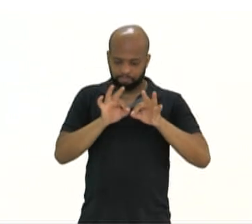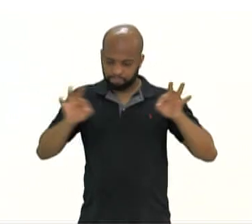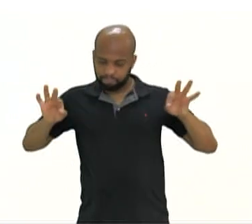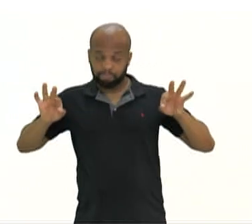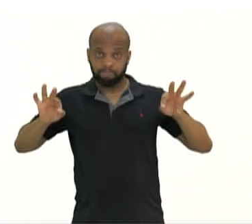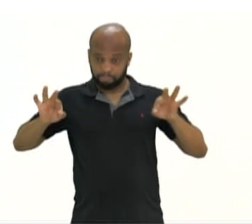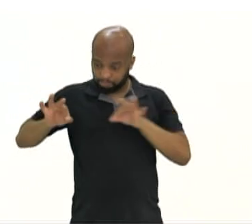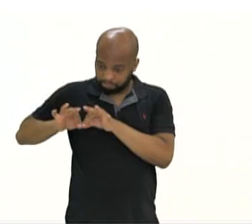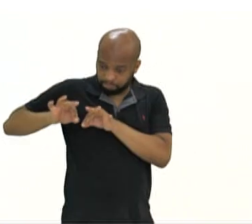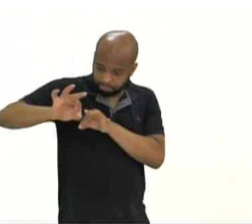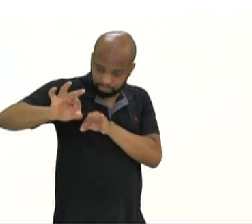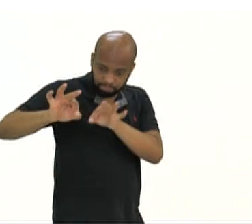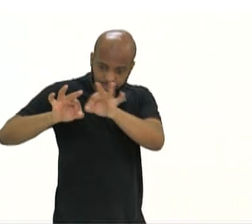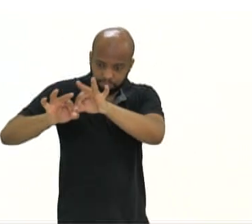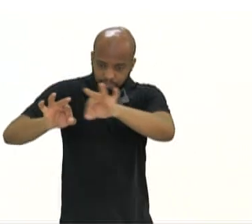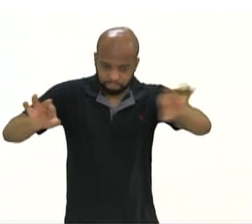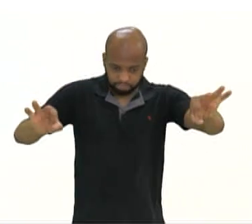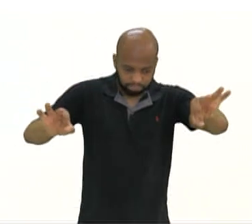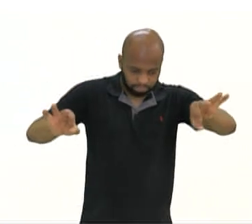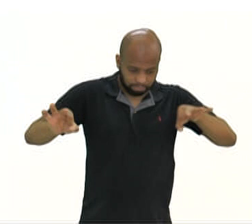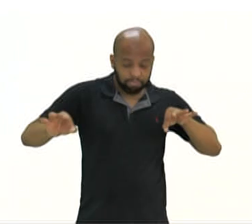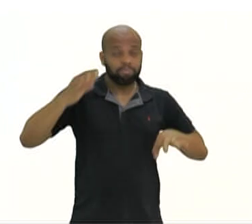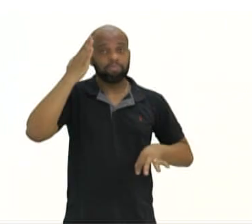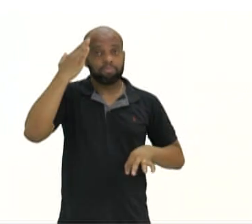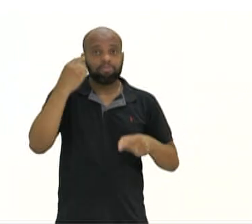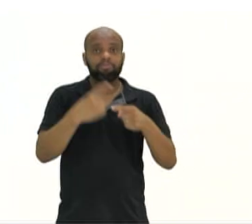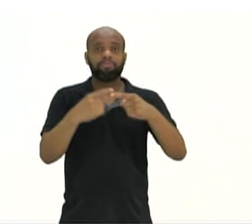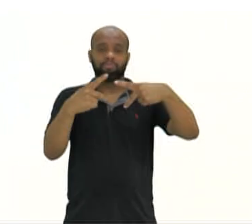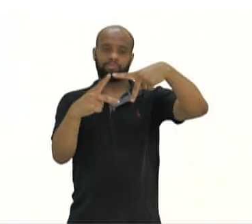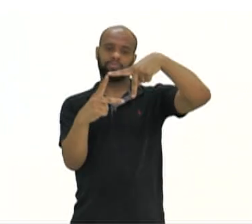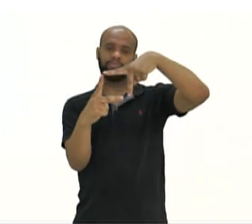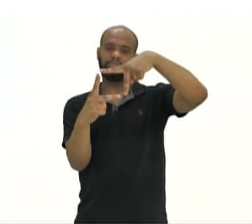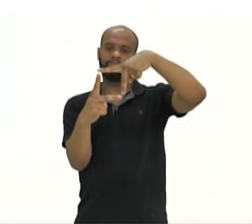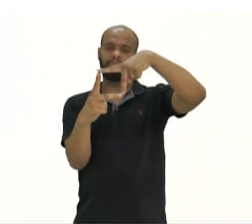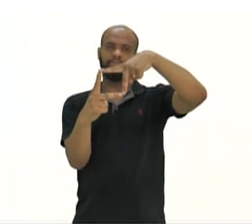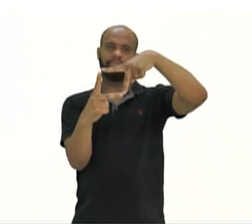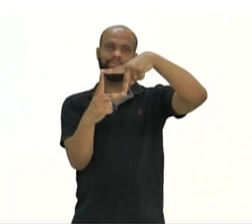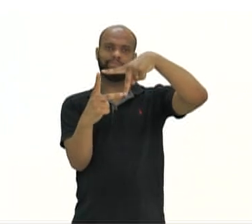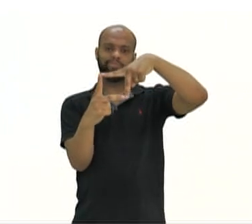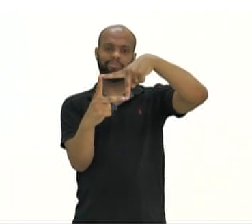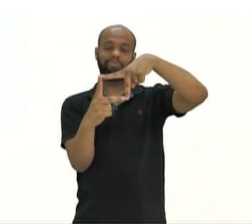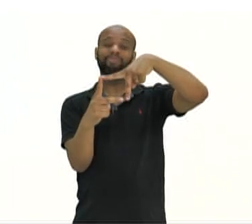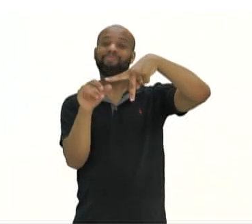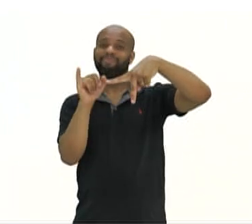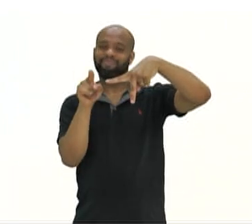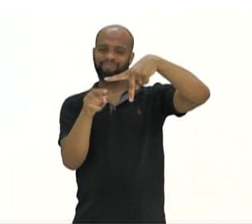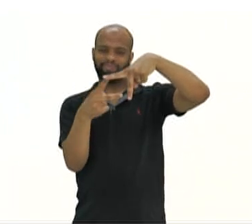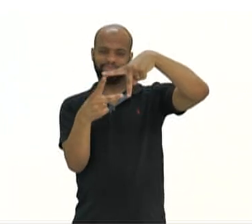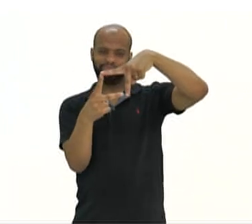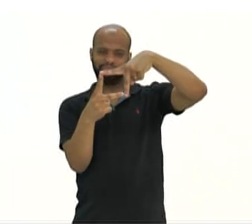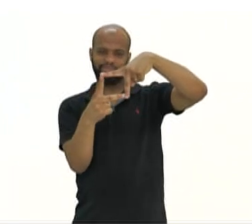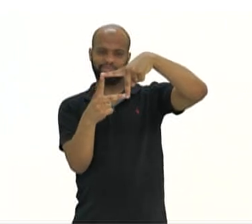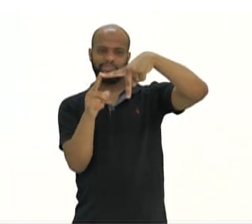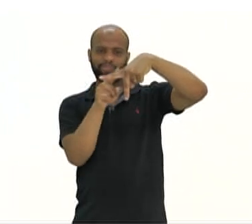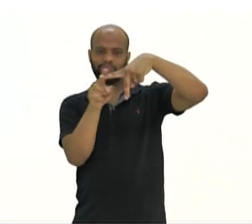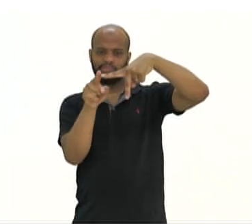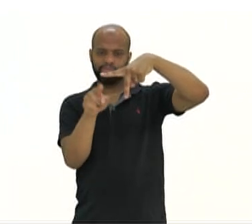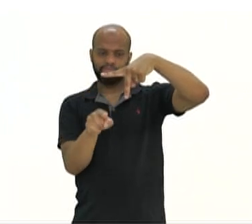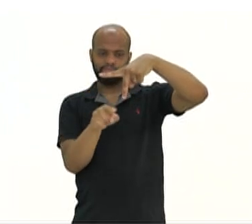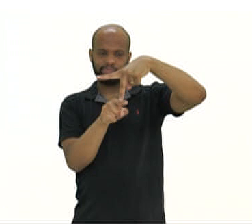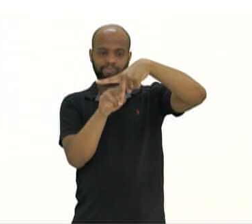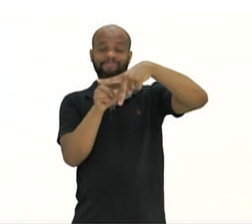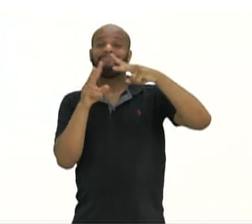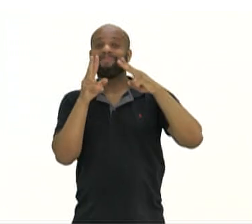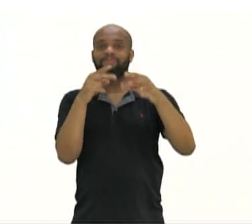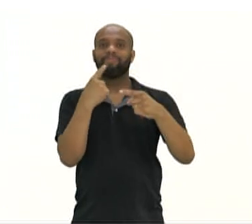lado. Uma vez que ele é quadrado. Se ele é quadrado, lembra lá, como é que eu calculo a área do quadrado?